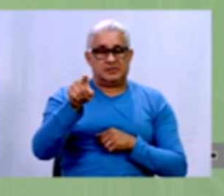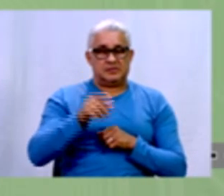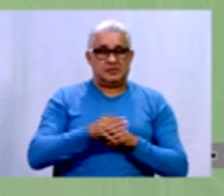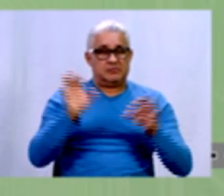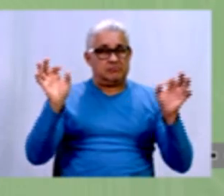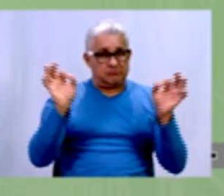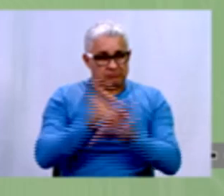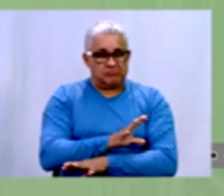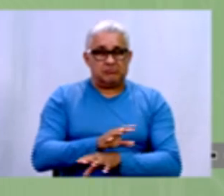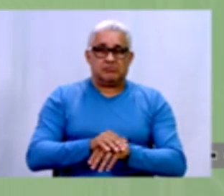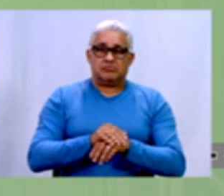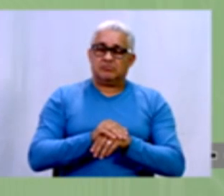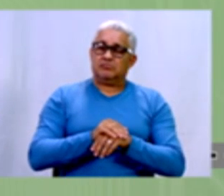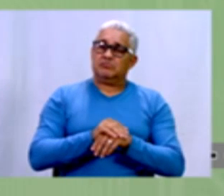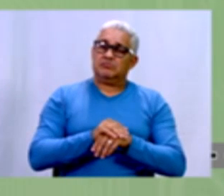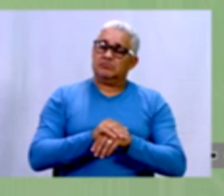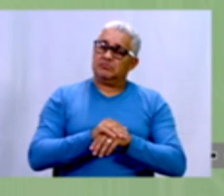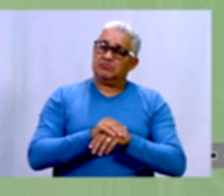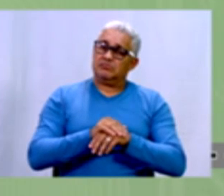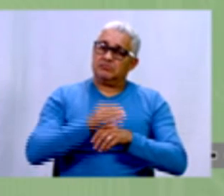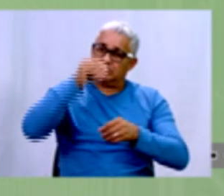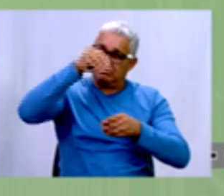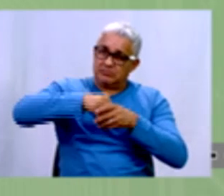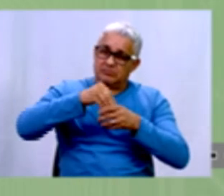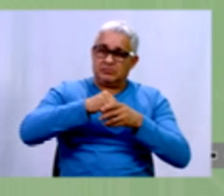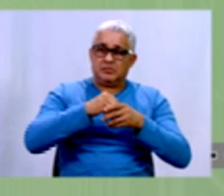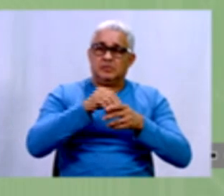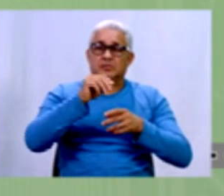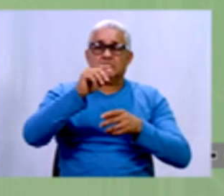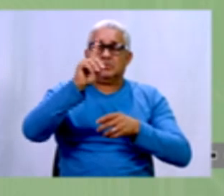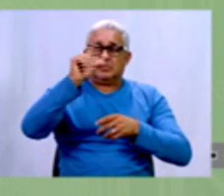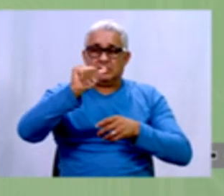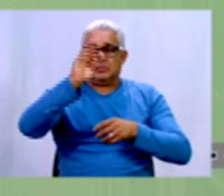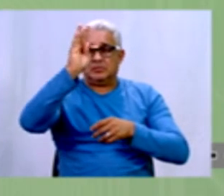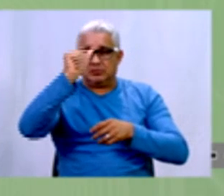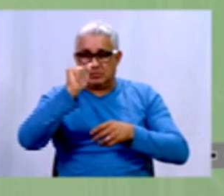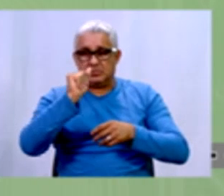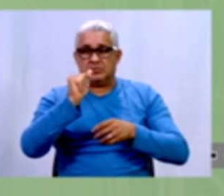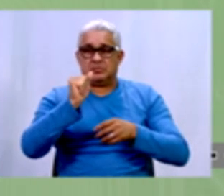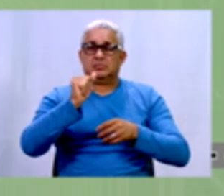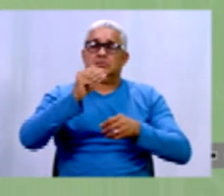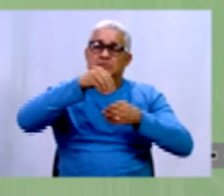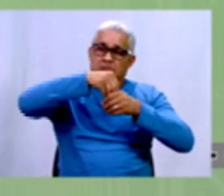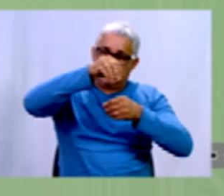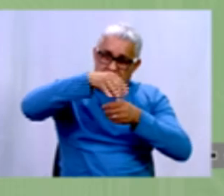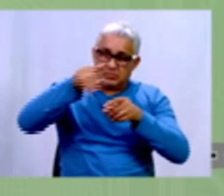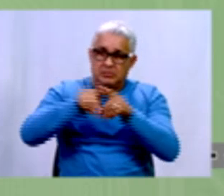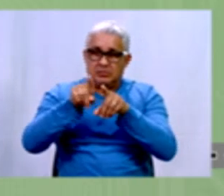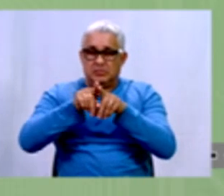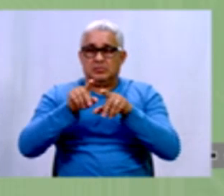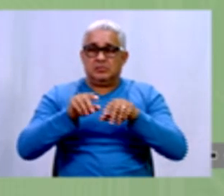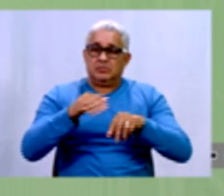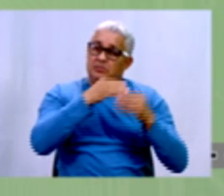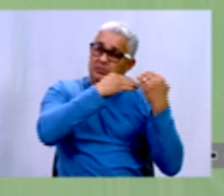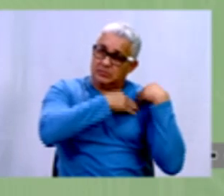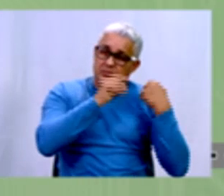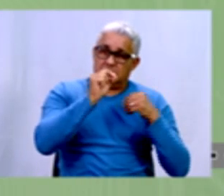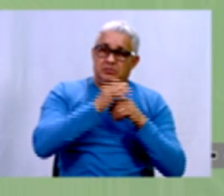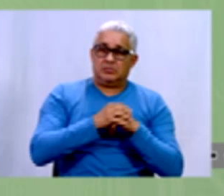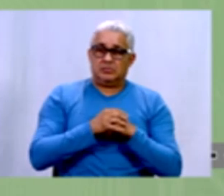produto. Ele é que decide as datas de lançamento e conteúdo. Ele é responsável